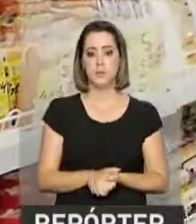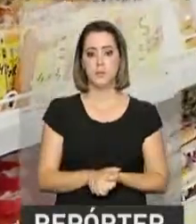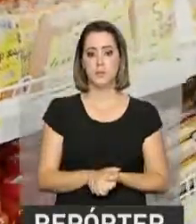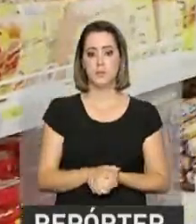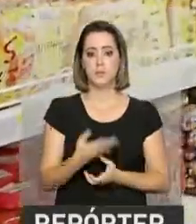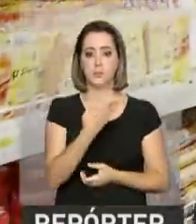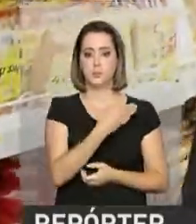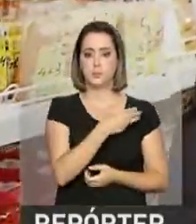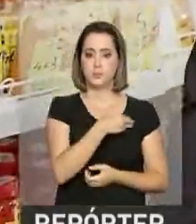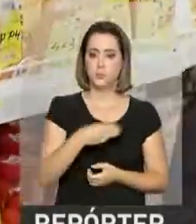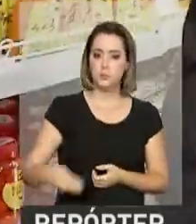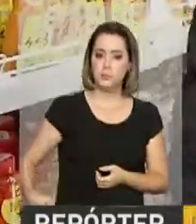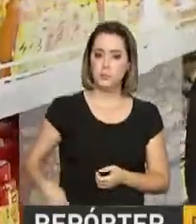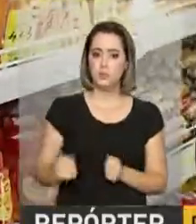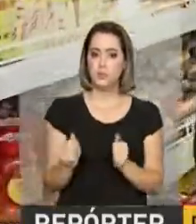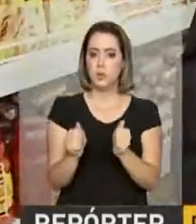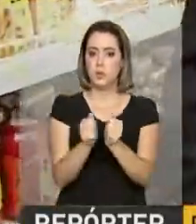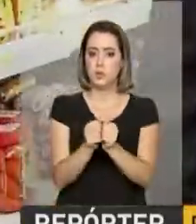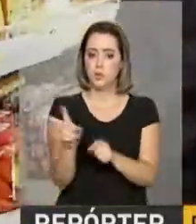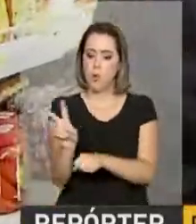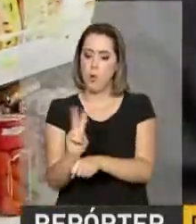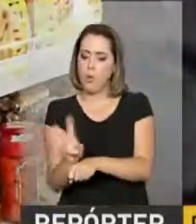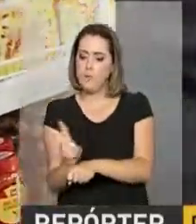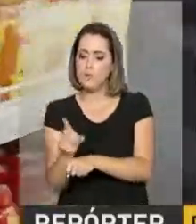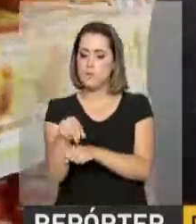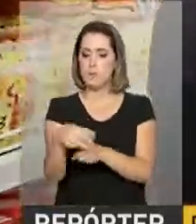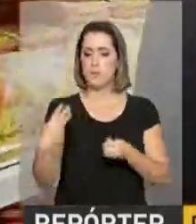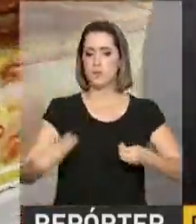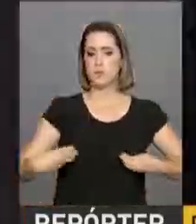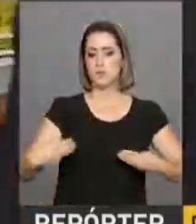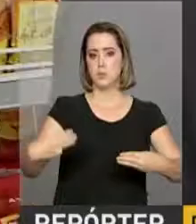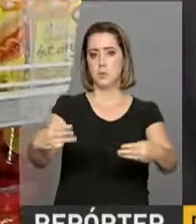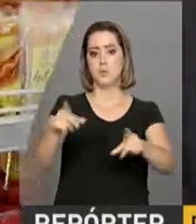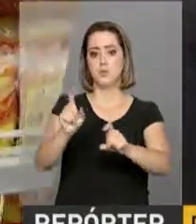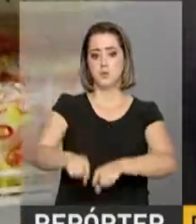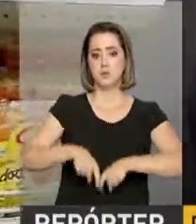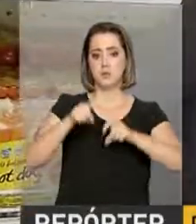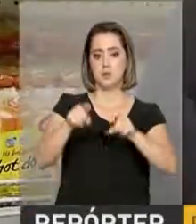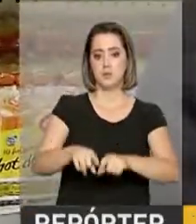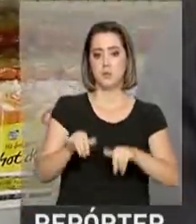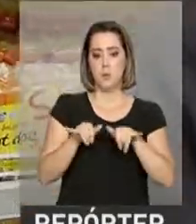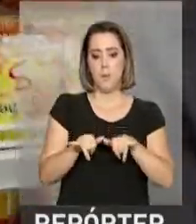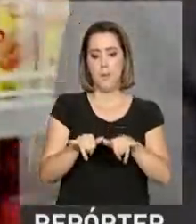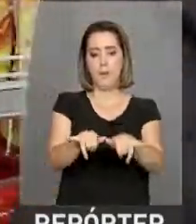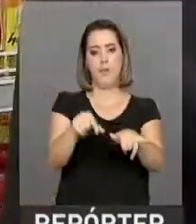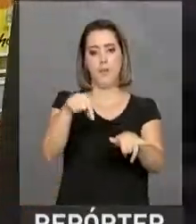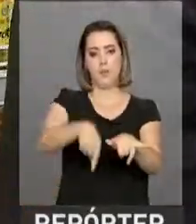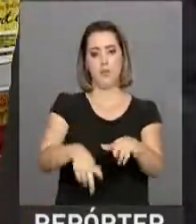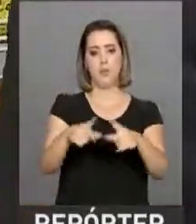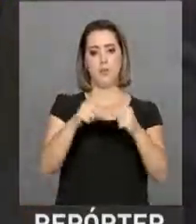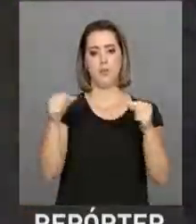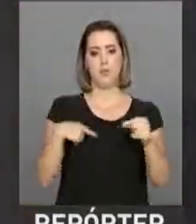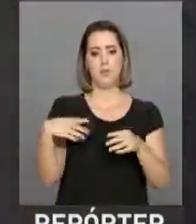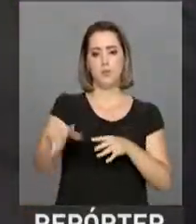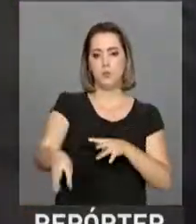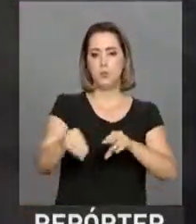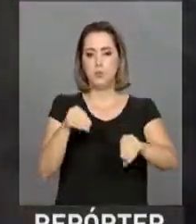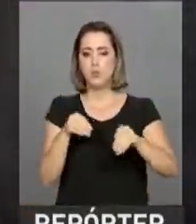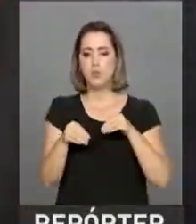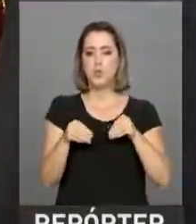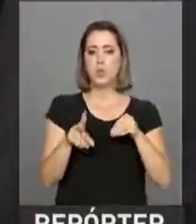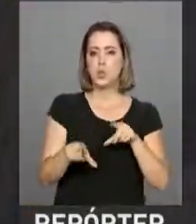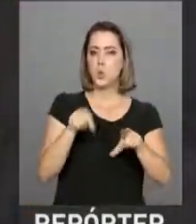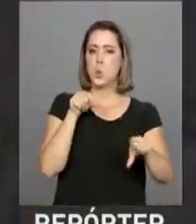O ministro Blairo Maggi acompanhou uma fiscalização do Ministério da Agricultura em um supermercado de Brasília, onde foram recolhidas amostras